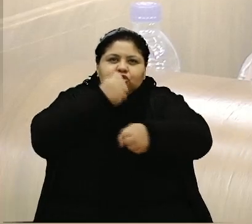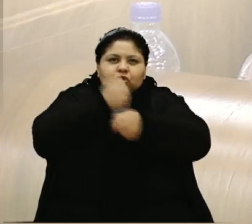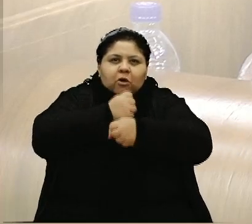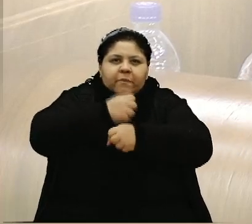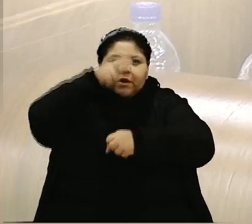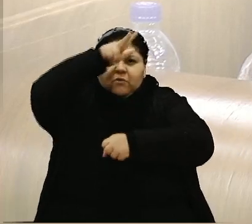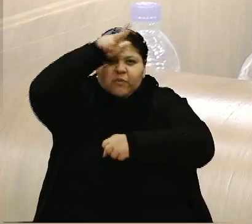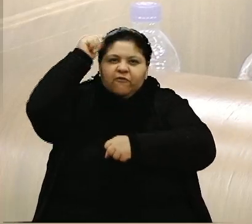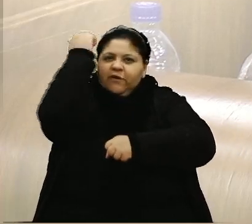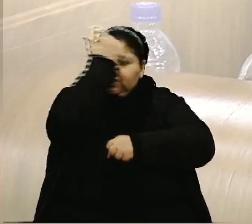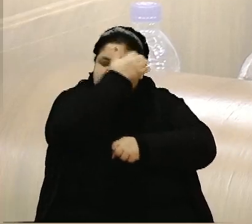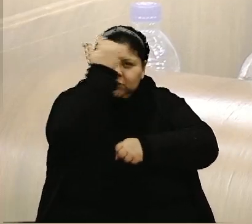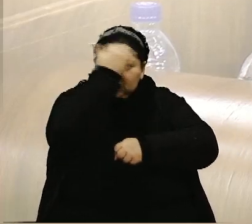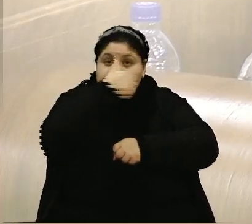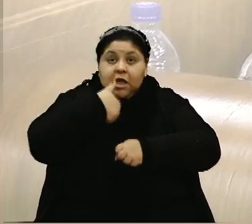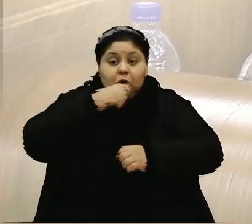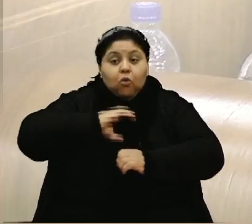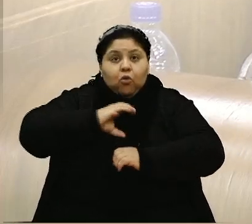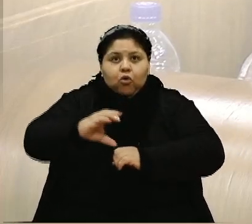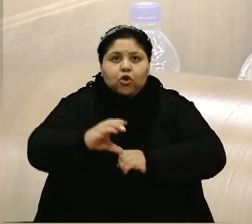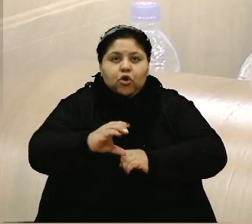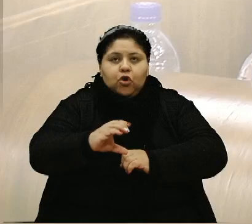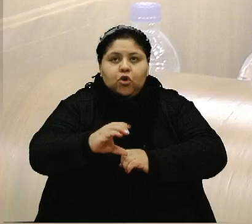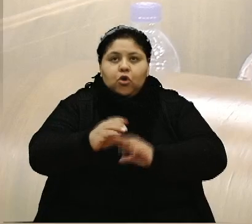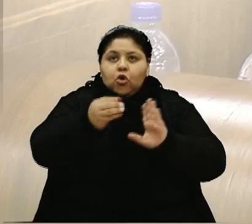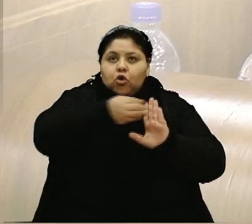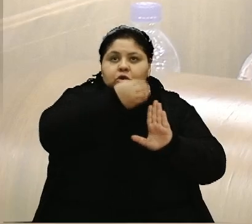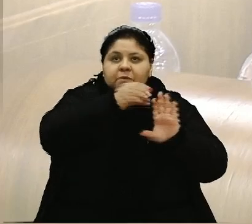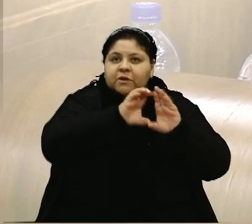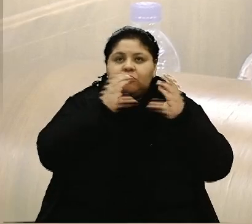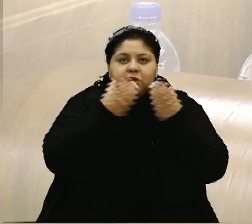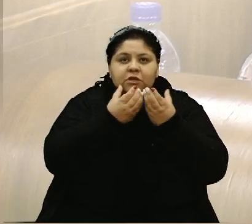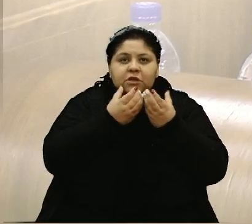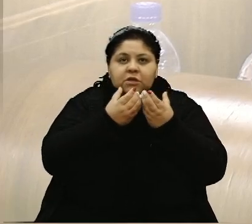orçamento comunitário. E de lá para cá não conseguiram calçar nenhuma rua.